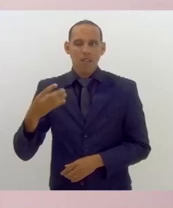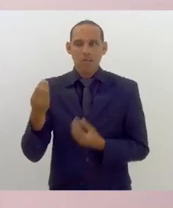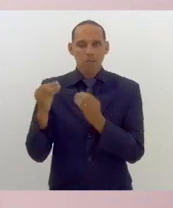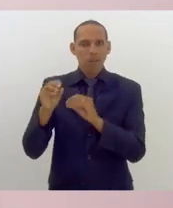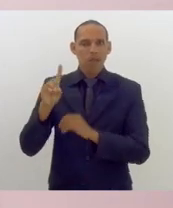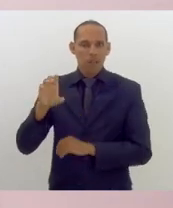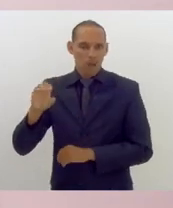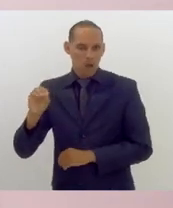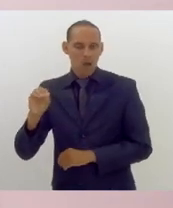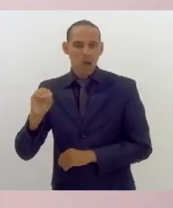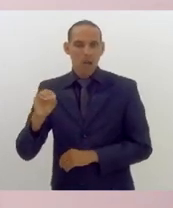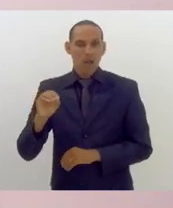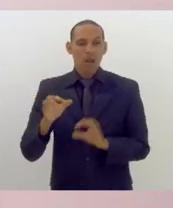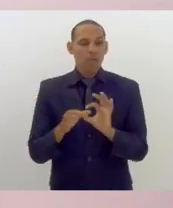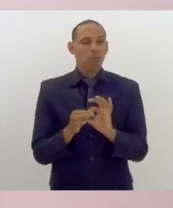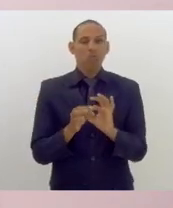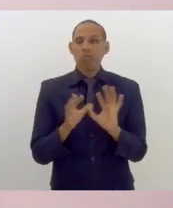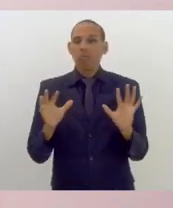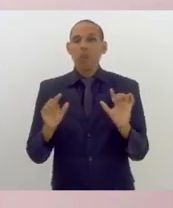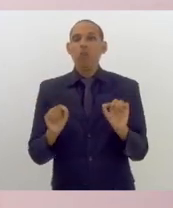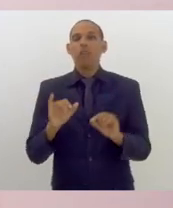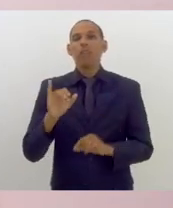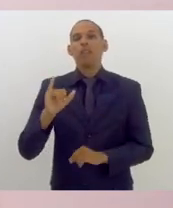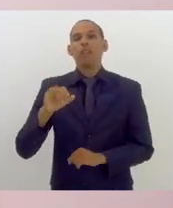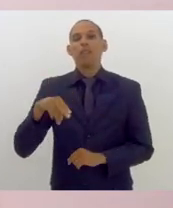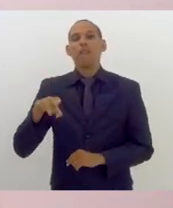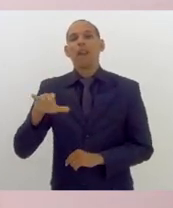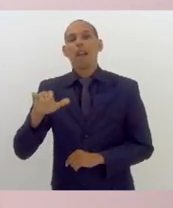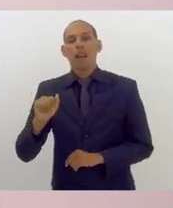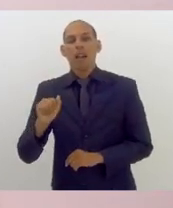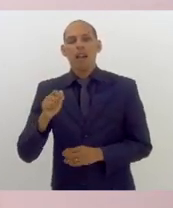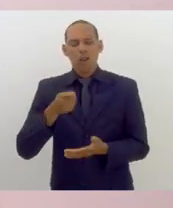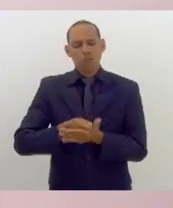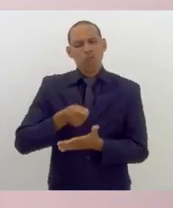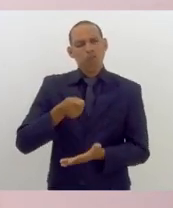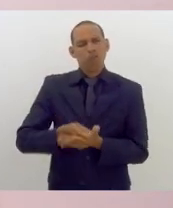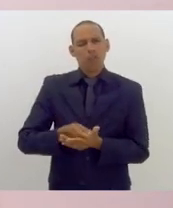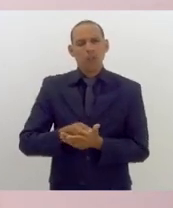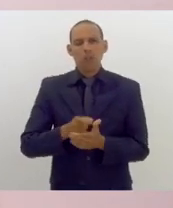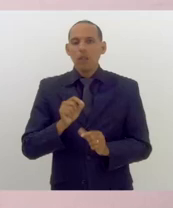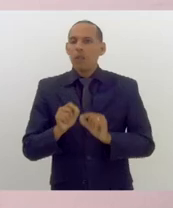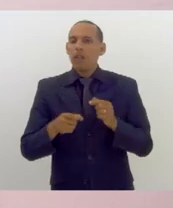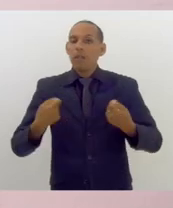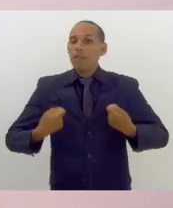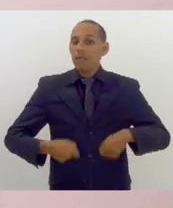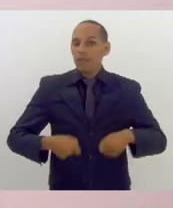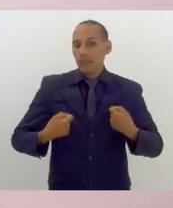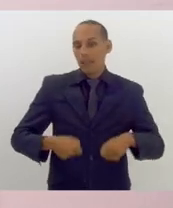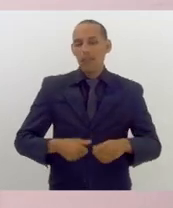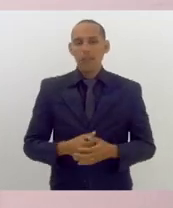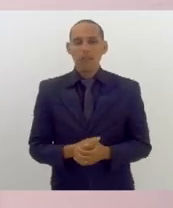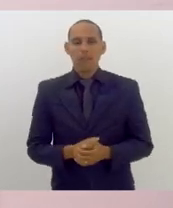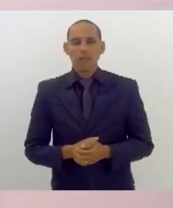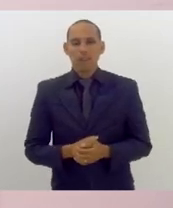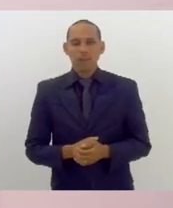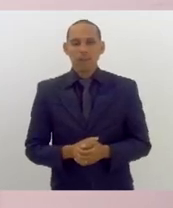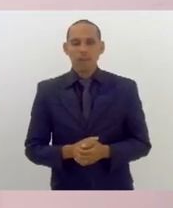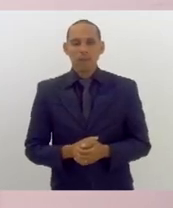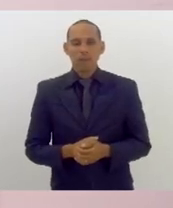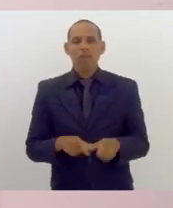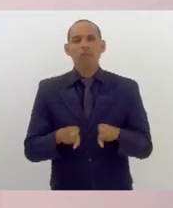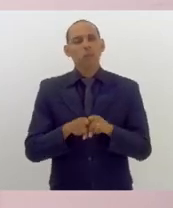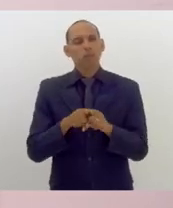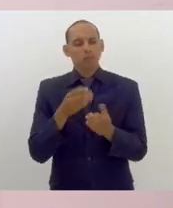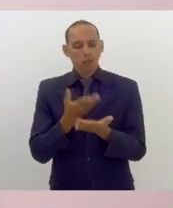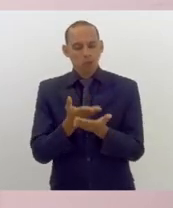Oficial dispensando o Enéa de exigir o necessário eia rima estuda